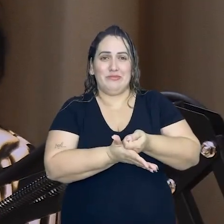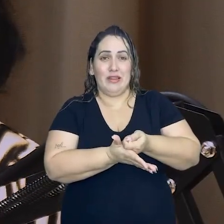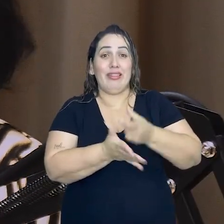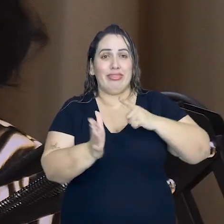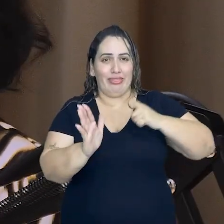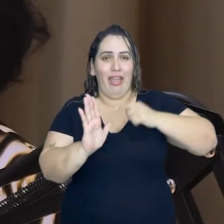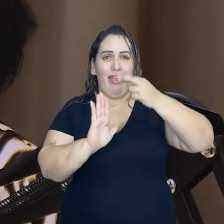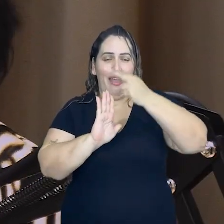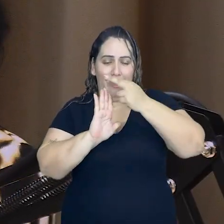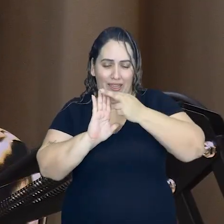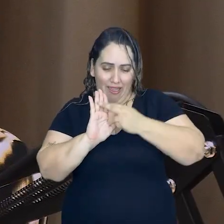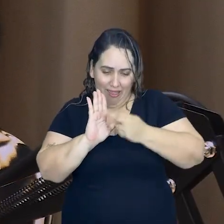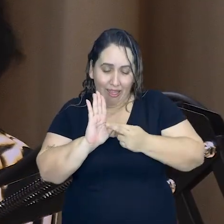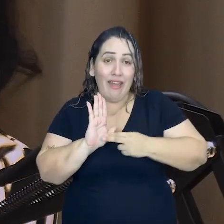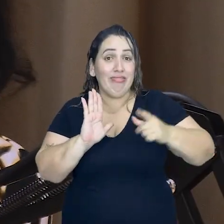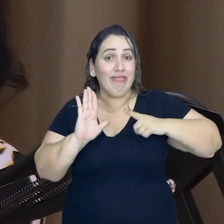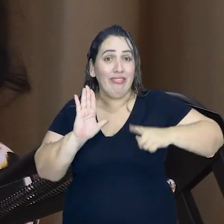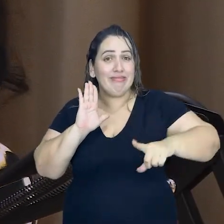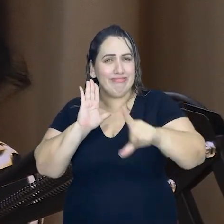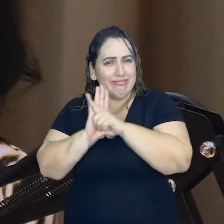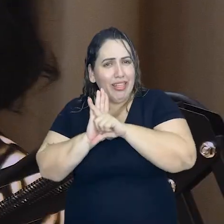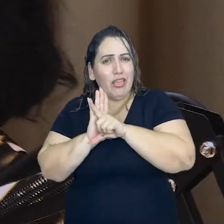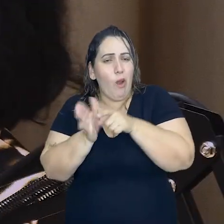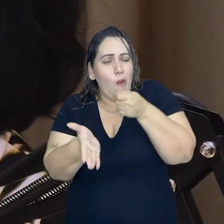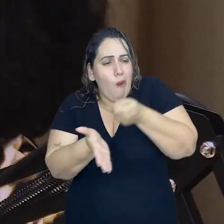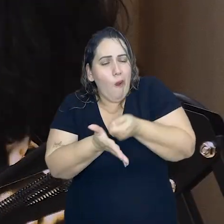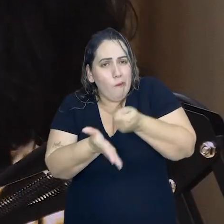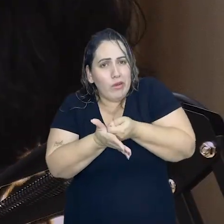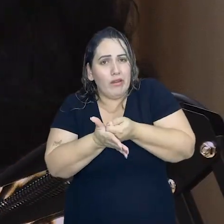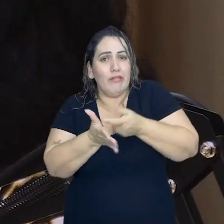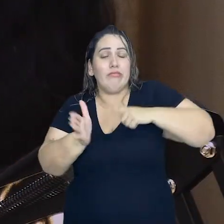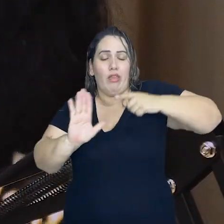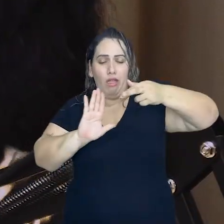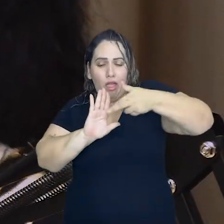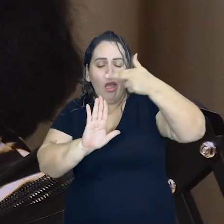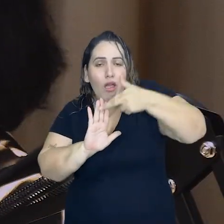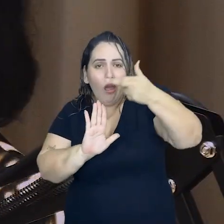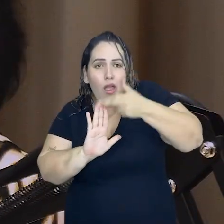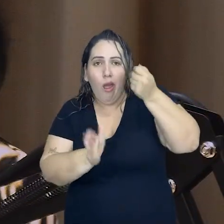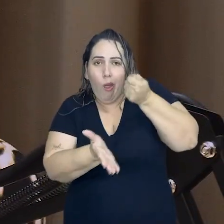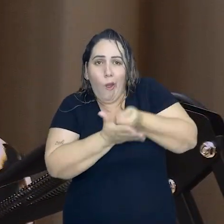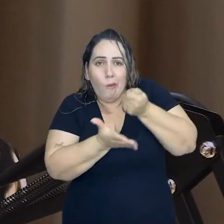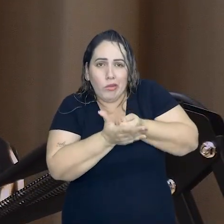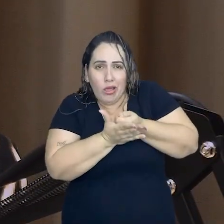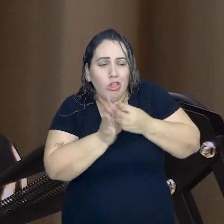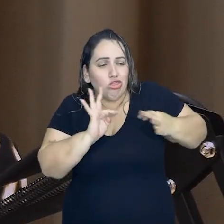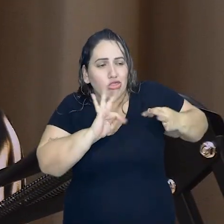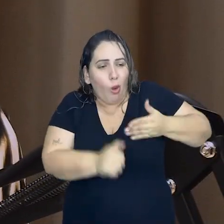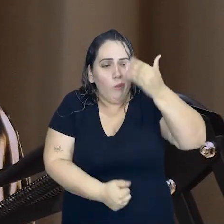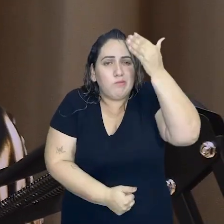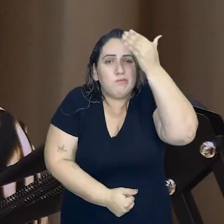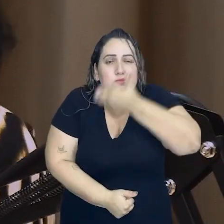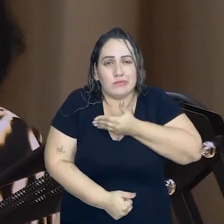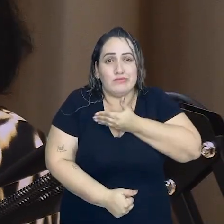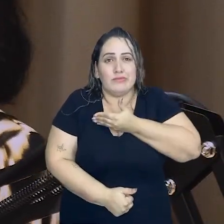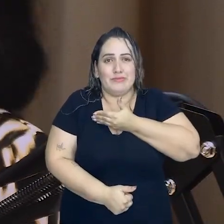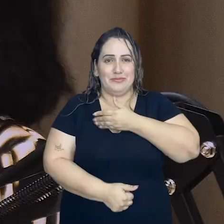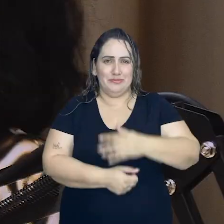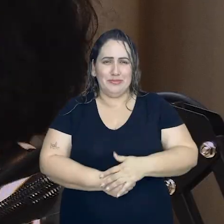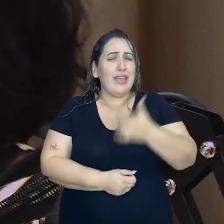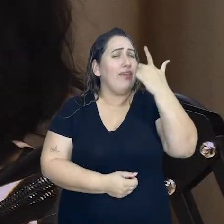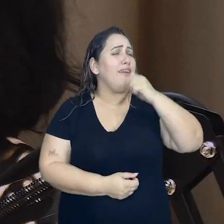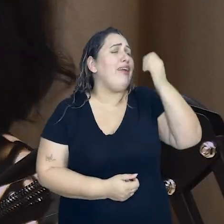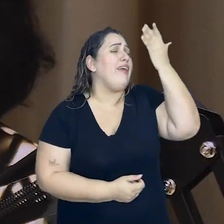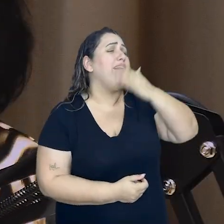força normativa, quer dizer, existe lei e existe resolução que diz que tem que prestar contas. Quem presta contas?